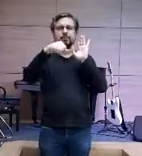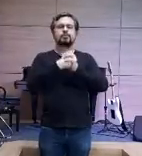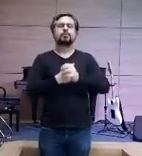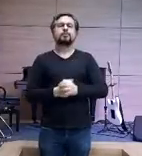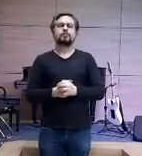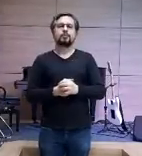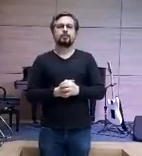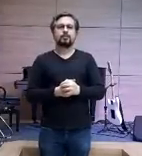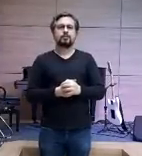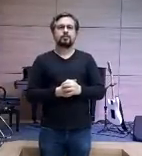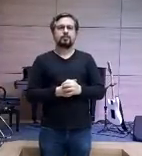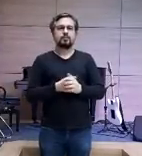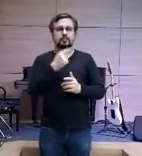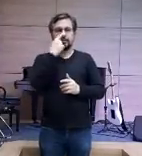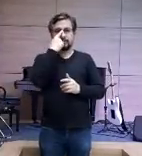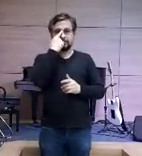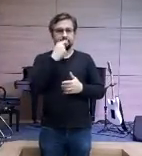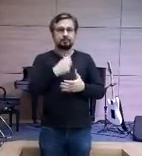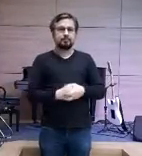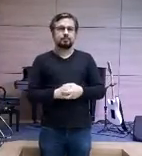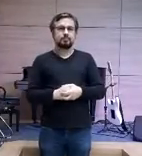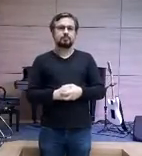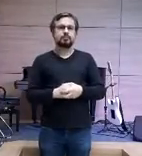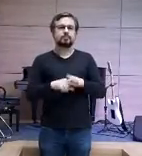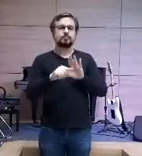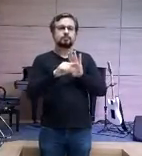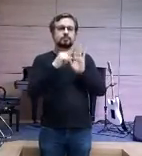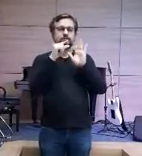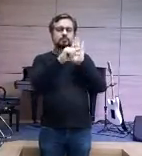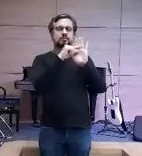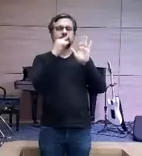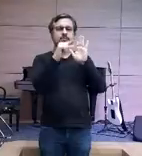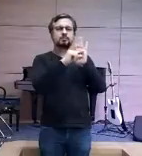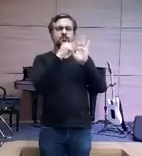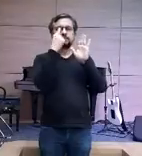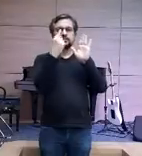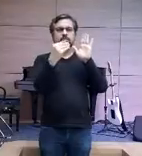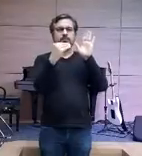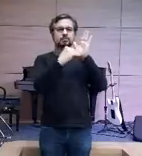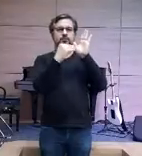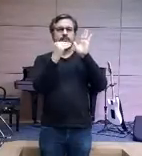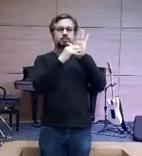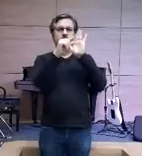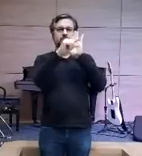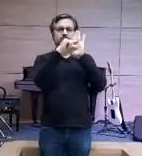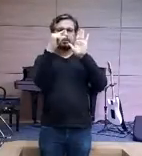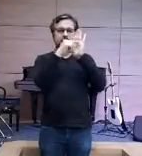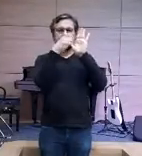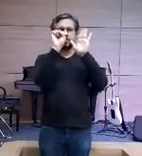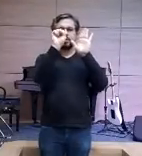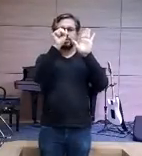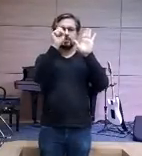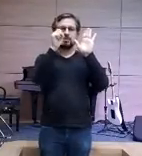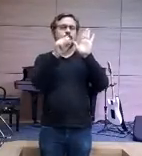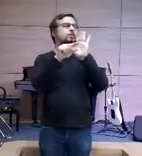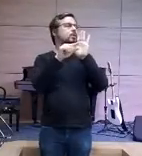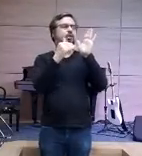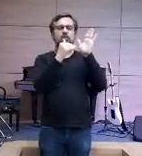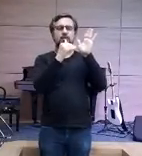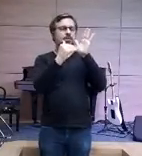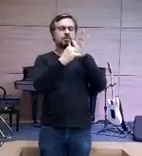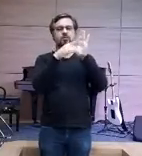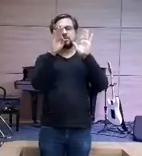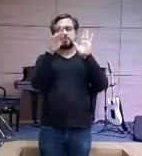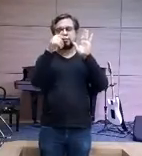o Isaías Capítulo 9 você me acompanha de versículo 1 até o oi até o